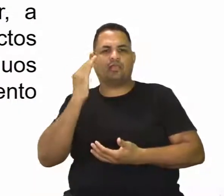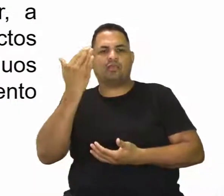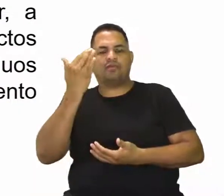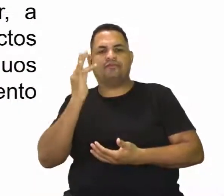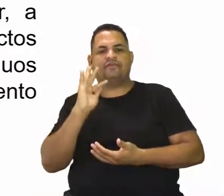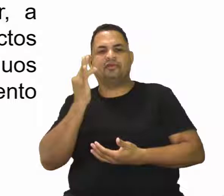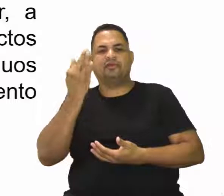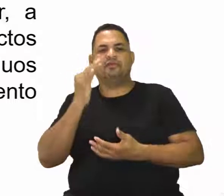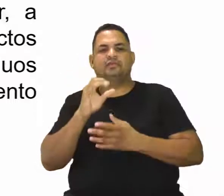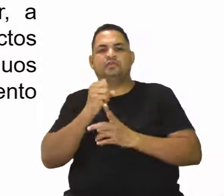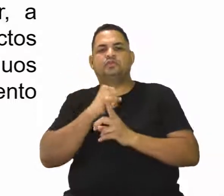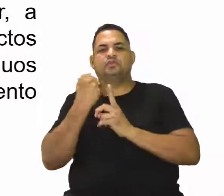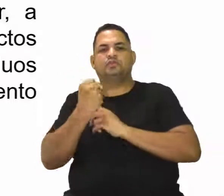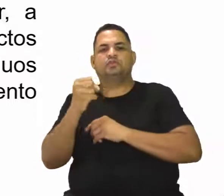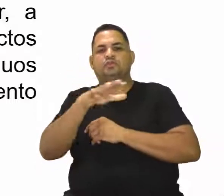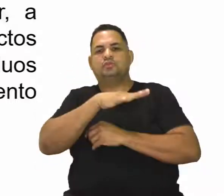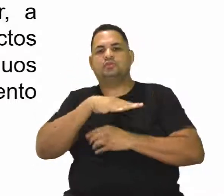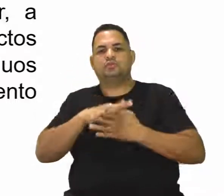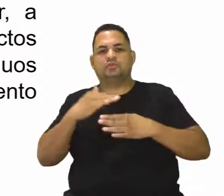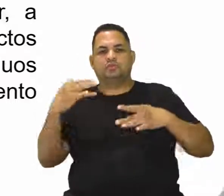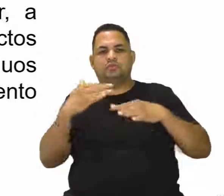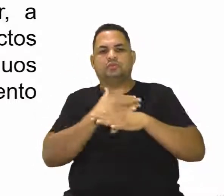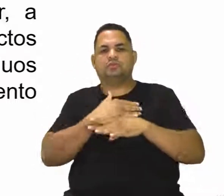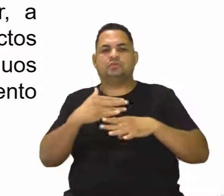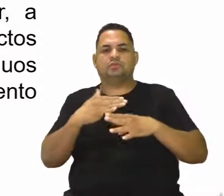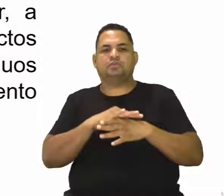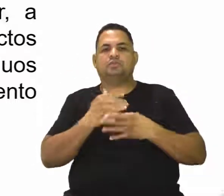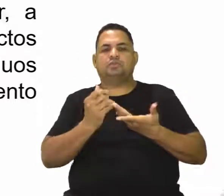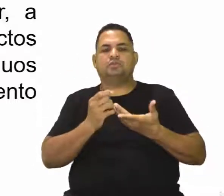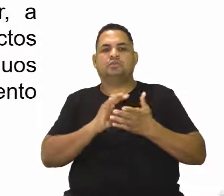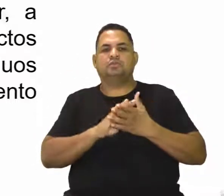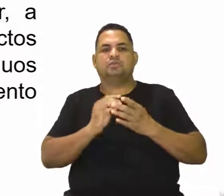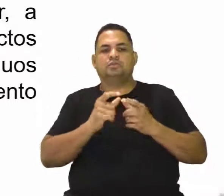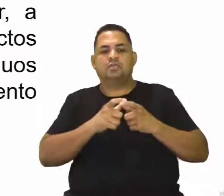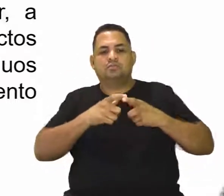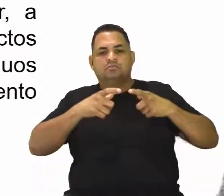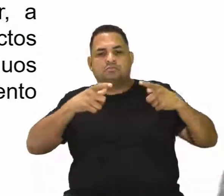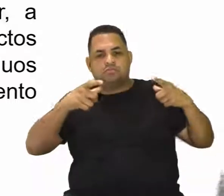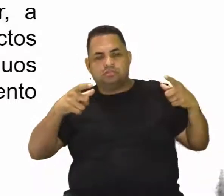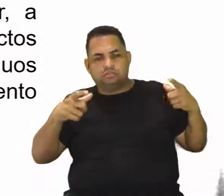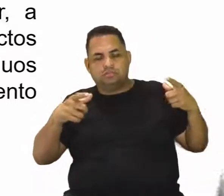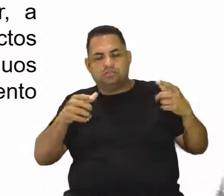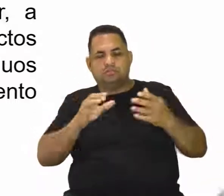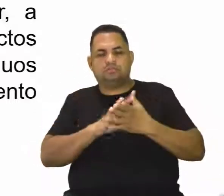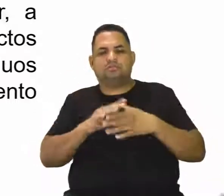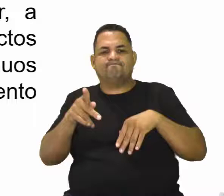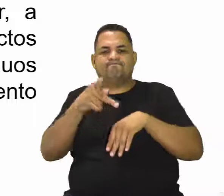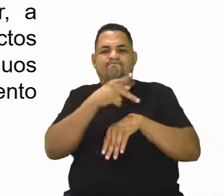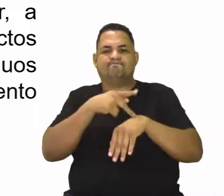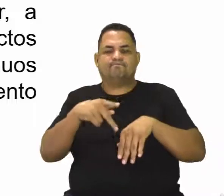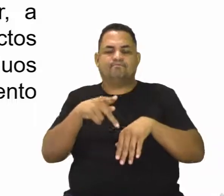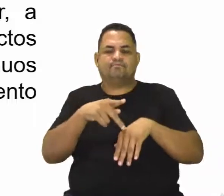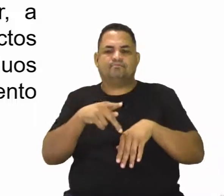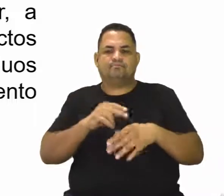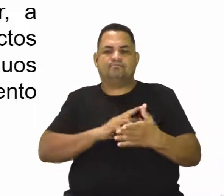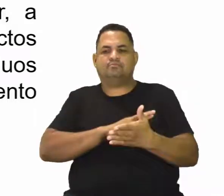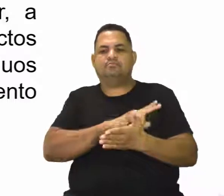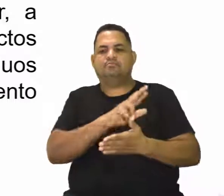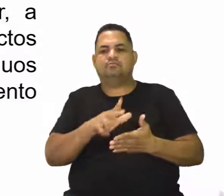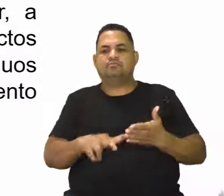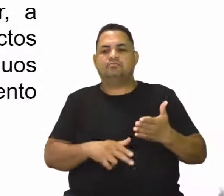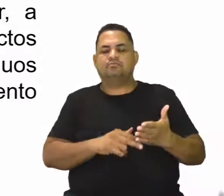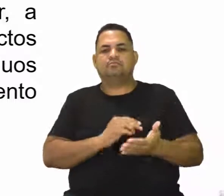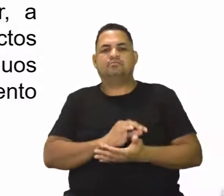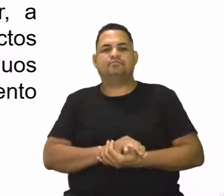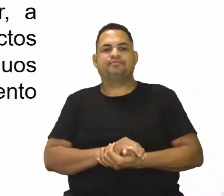fenômeno socioespacial da urbanização, ela vem se intensificando nos